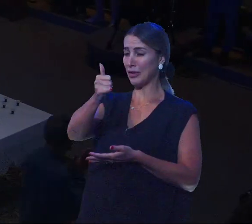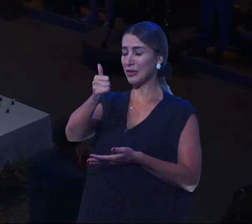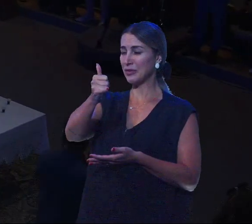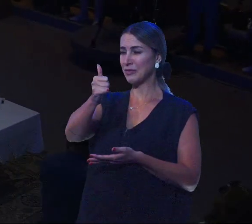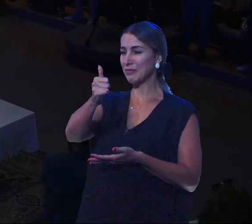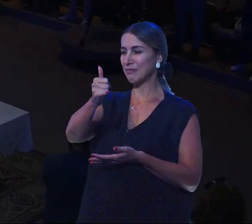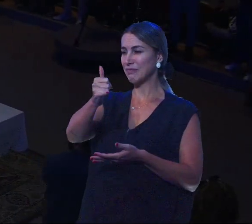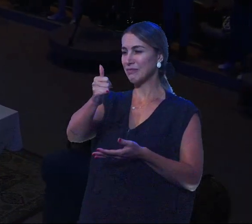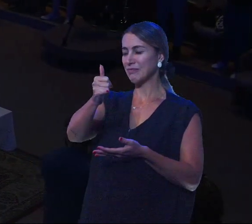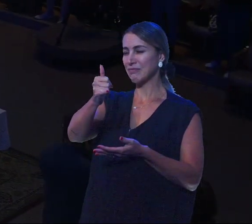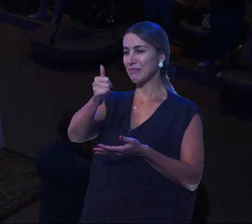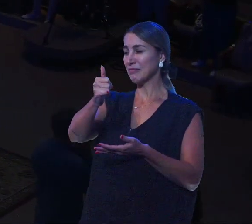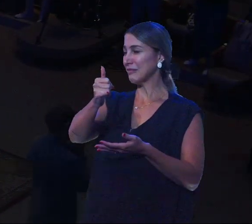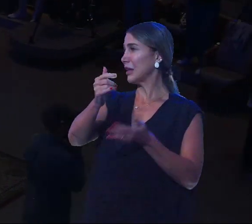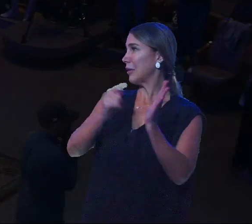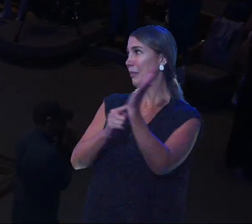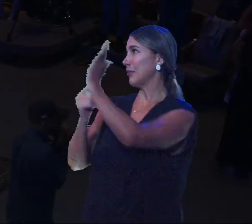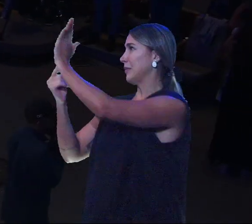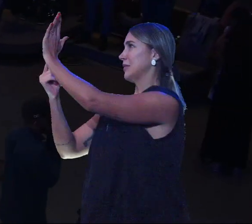Senhor, é teu.